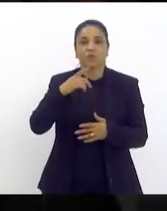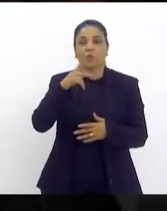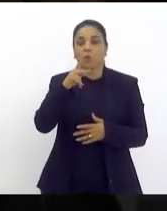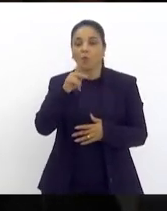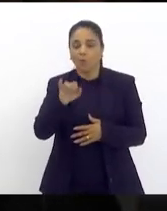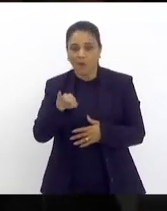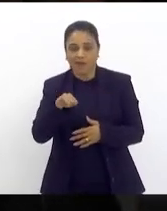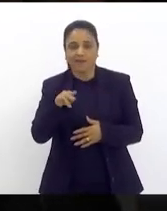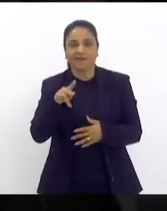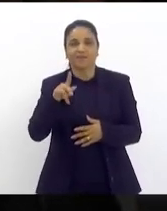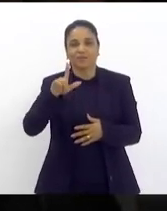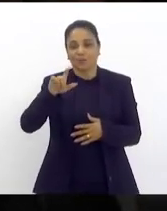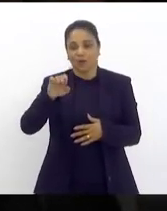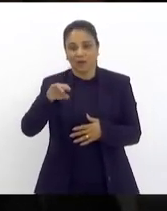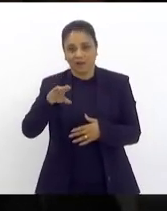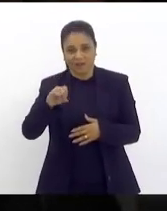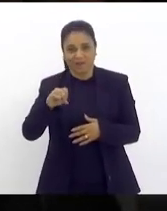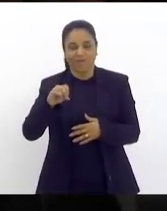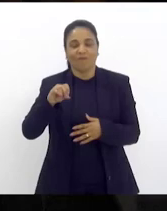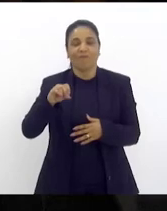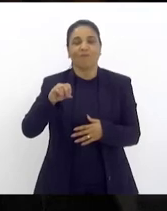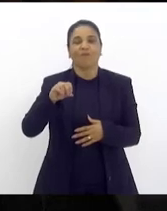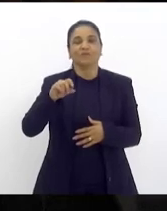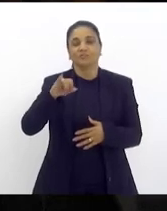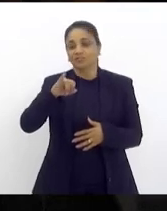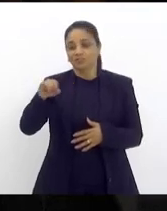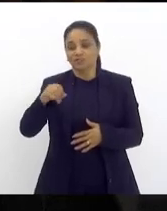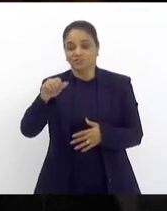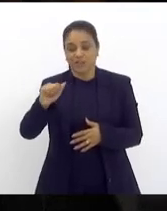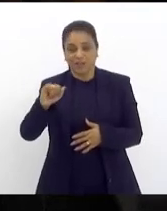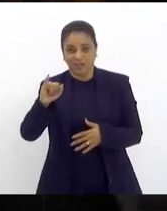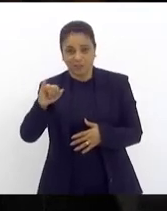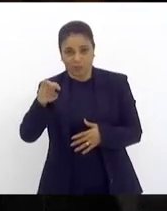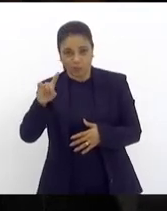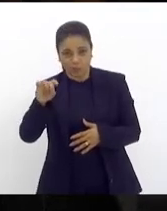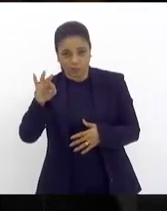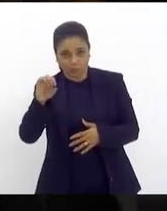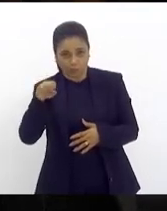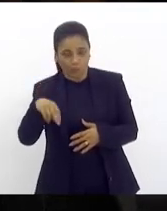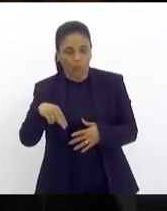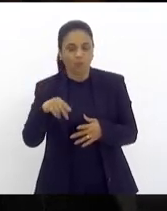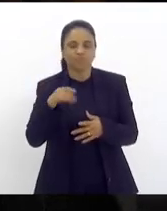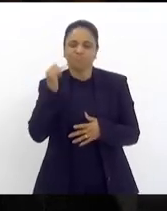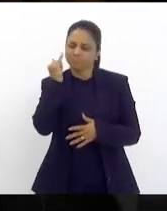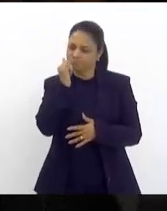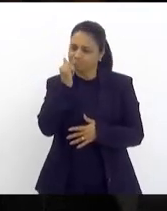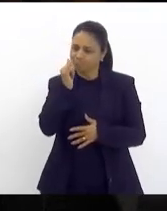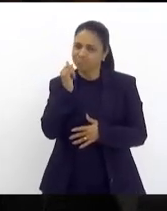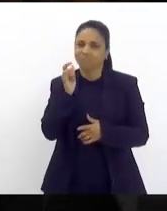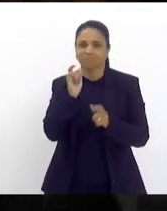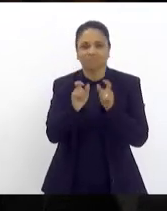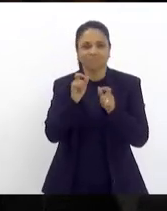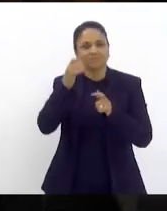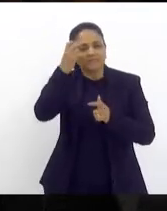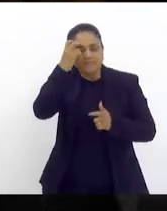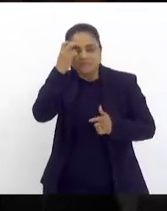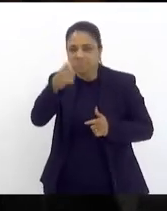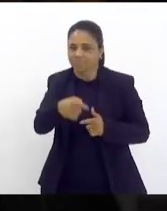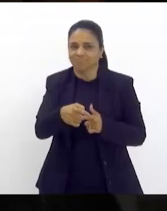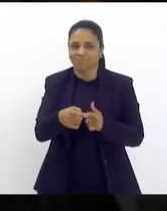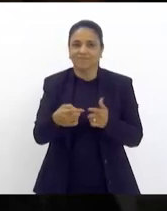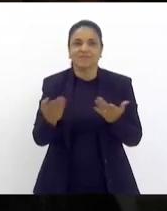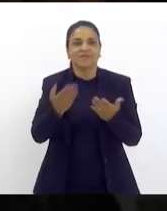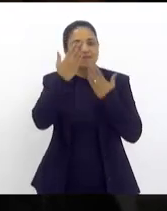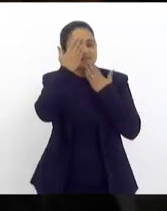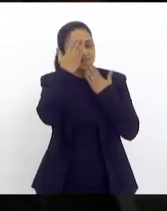Vieira, deputado Léo Vieira, o seu Jair Tom Mendes de Oliveira, também sábio demais nas palavras. Então, agradecer demais. Chegou